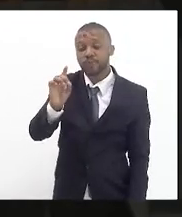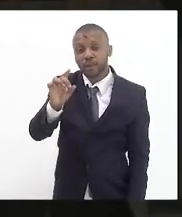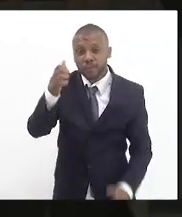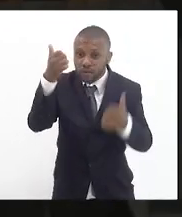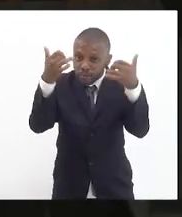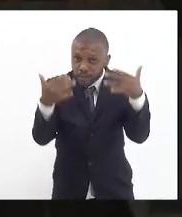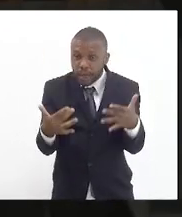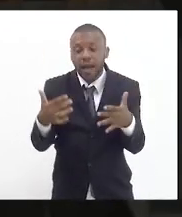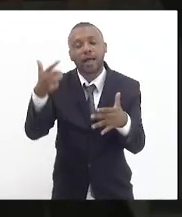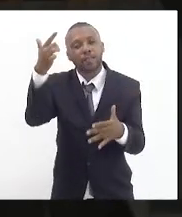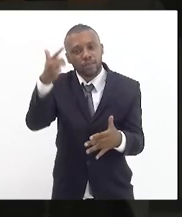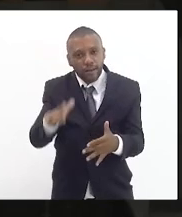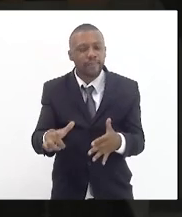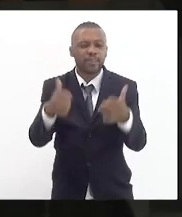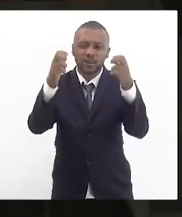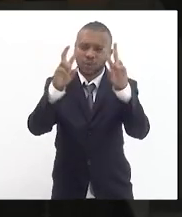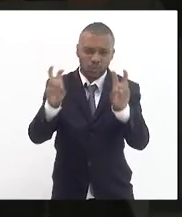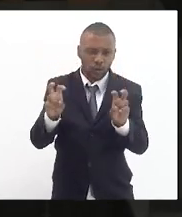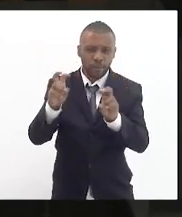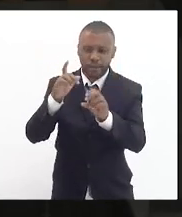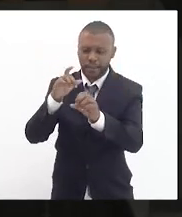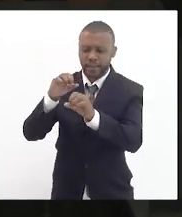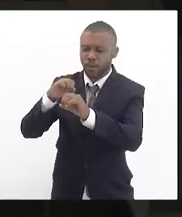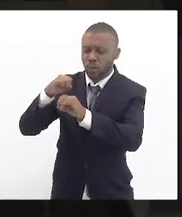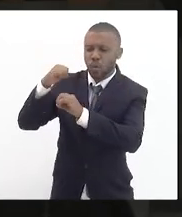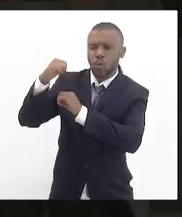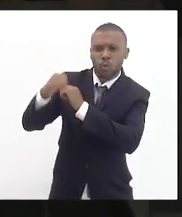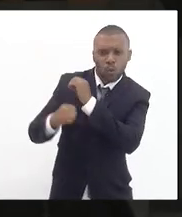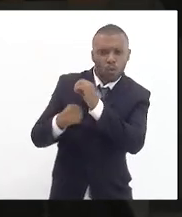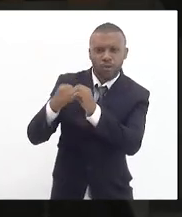voltar a falar muito de mercúrio Vênus